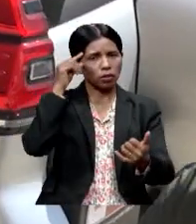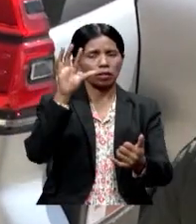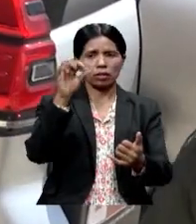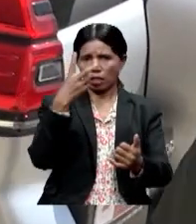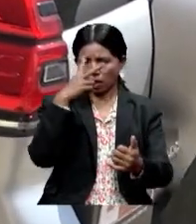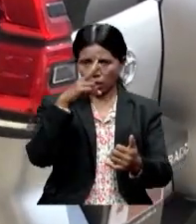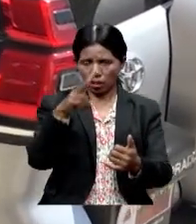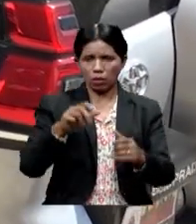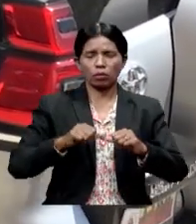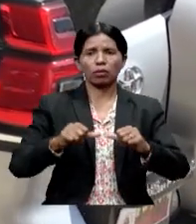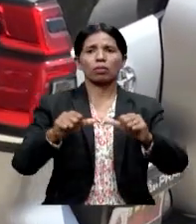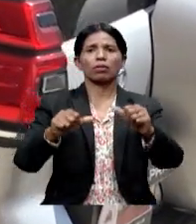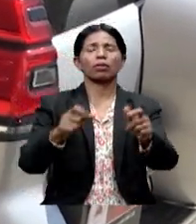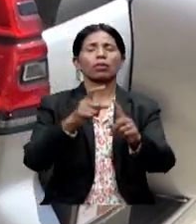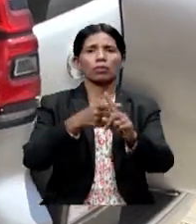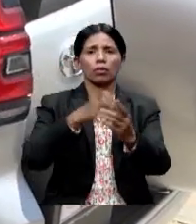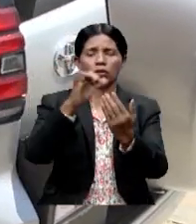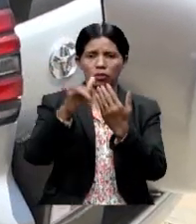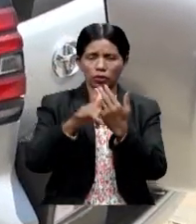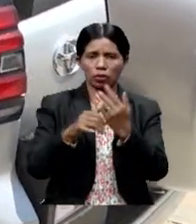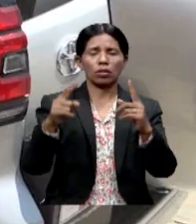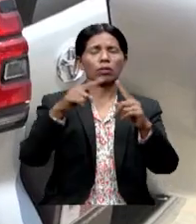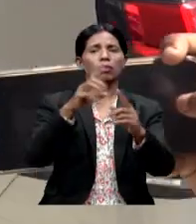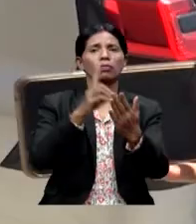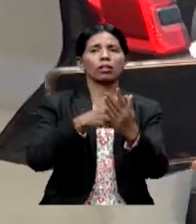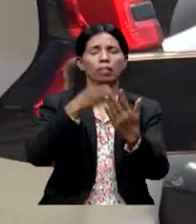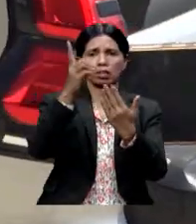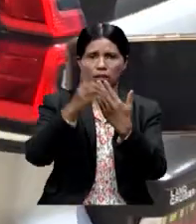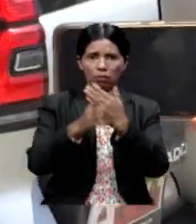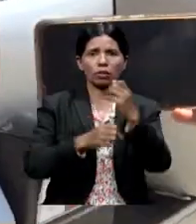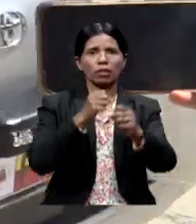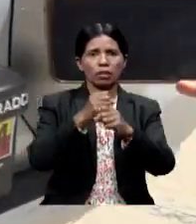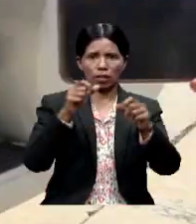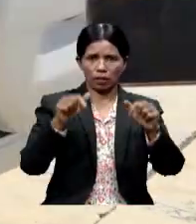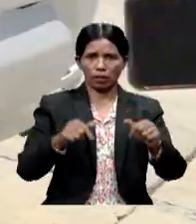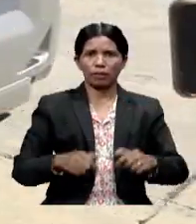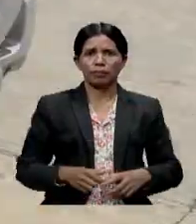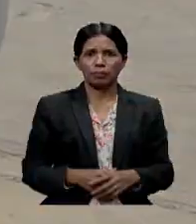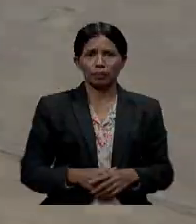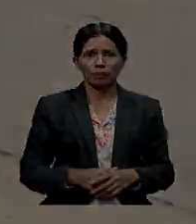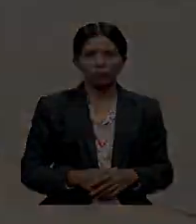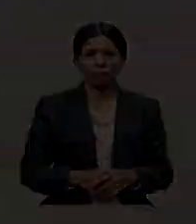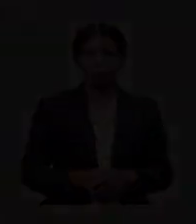hare ho de continua fali ho si fulan zuilo to dezembro tinane. Celina Lopes, Agostinho da Costa, GMN.